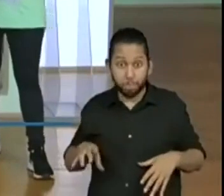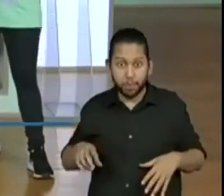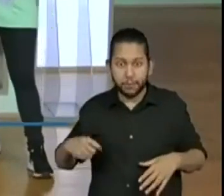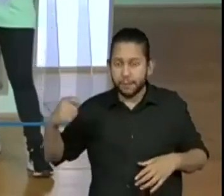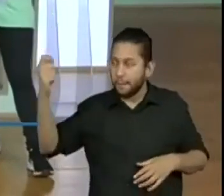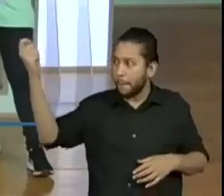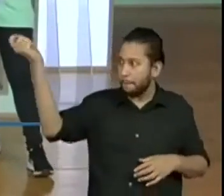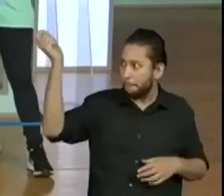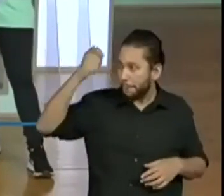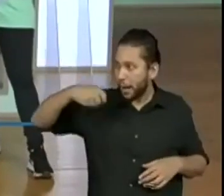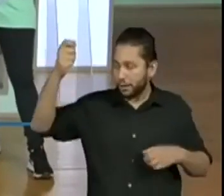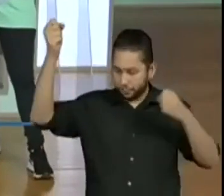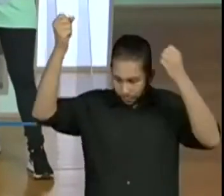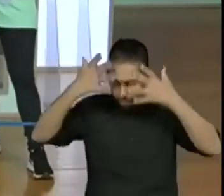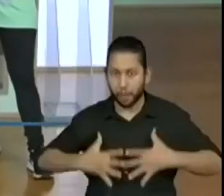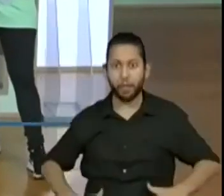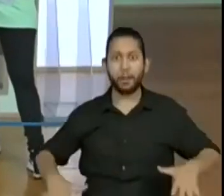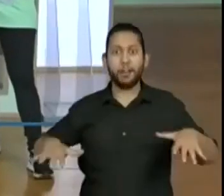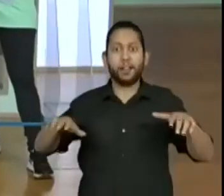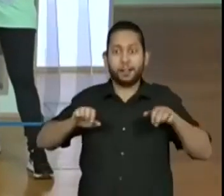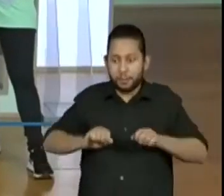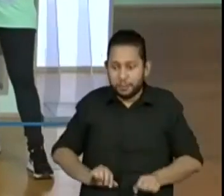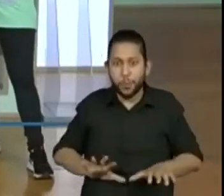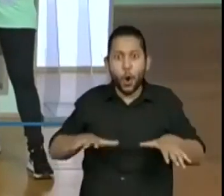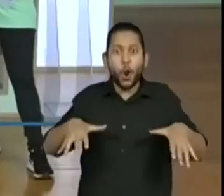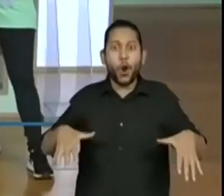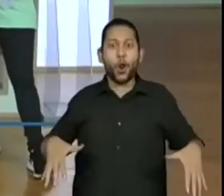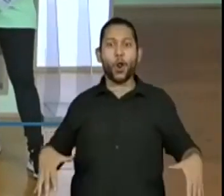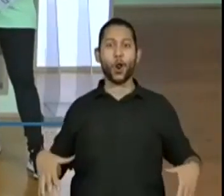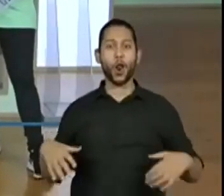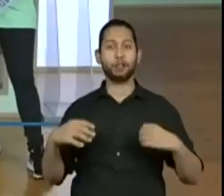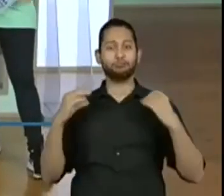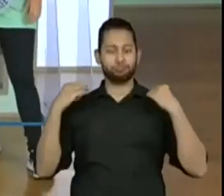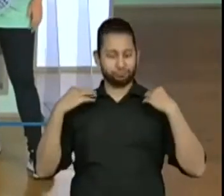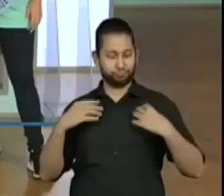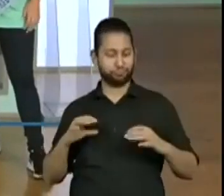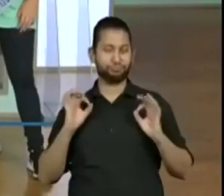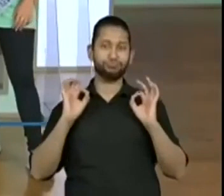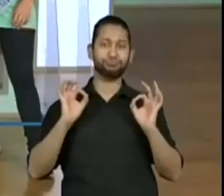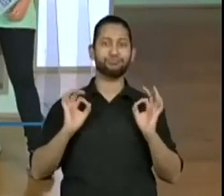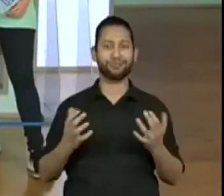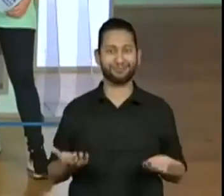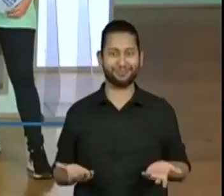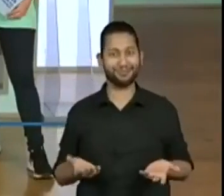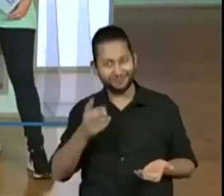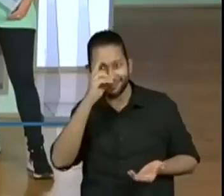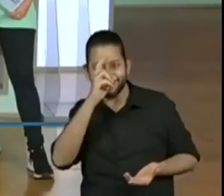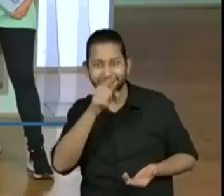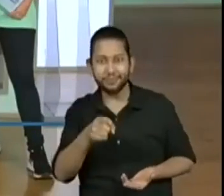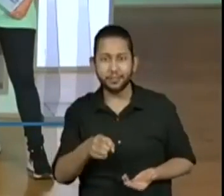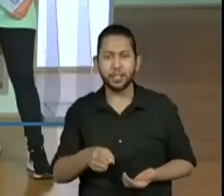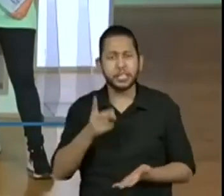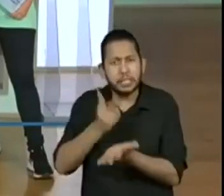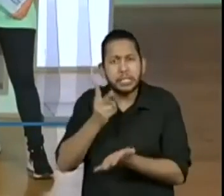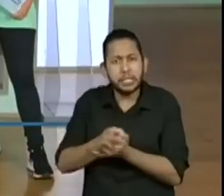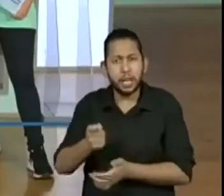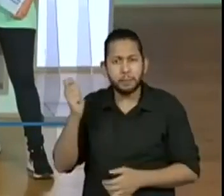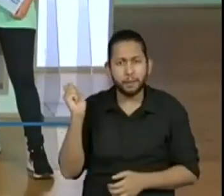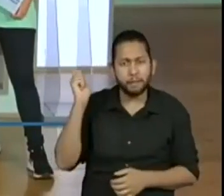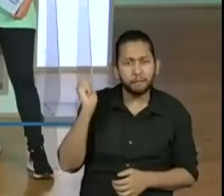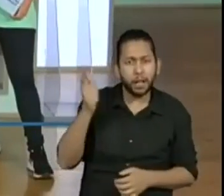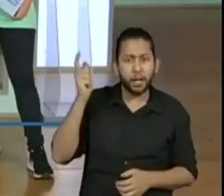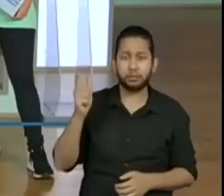por causa que eles davam muita importância para as fadas. Mas que nem sempre vai aparecer fada, né, Fran? Isso